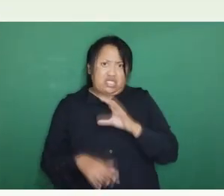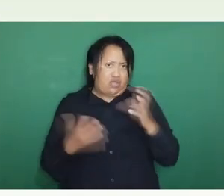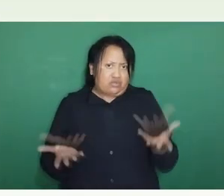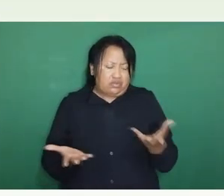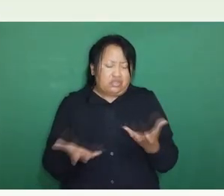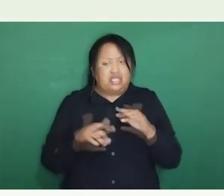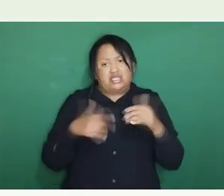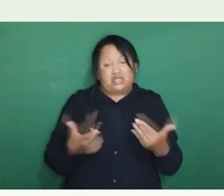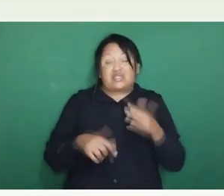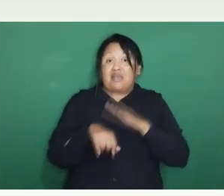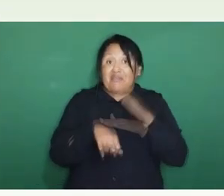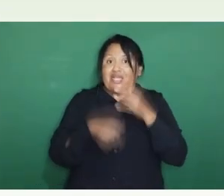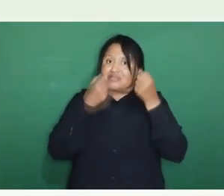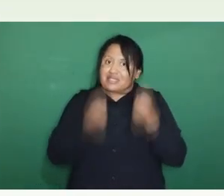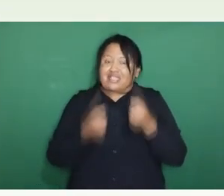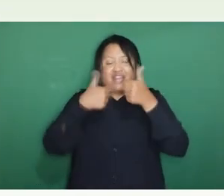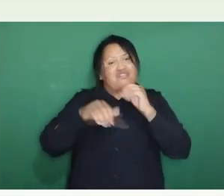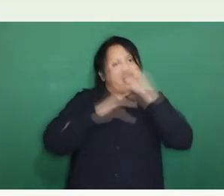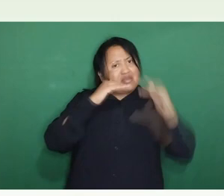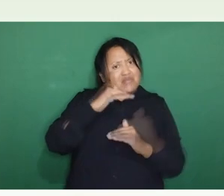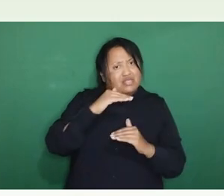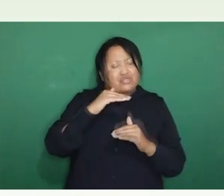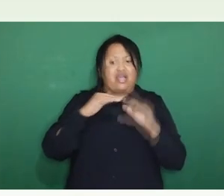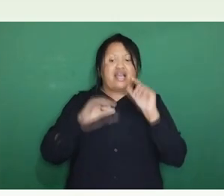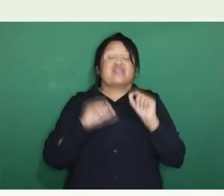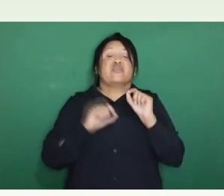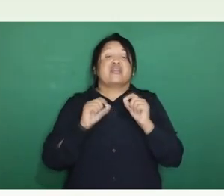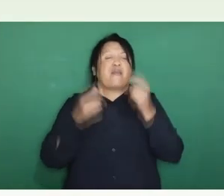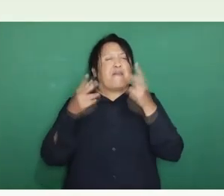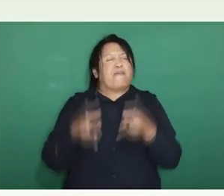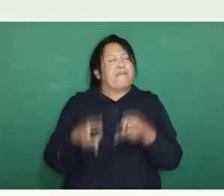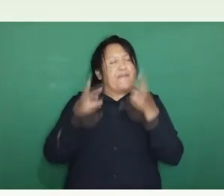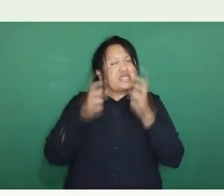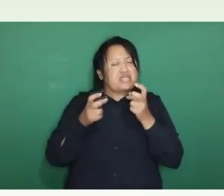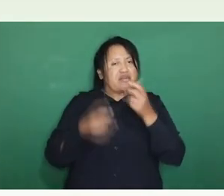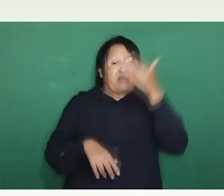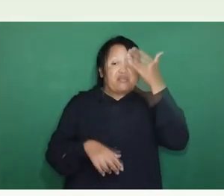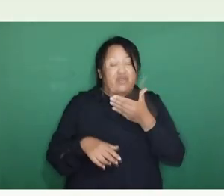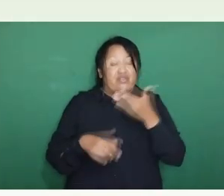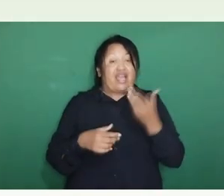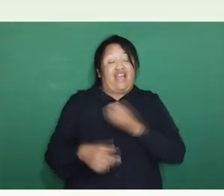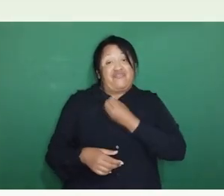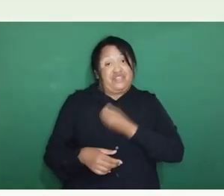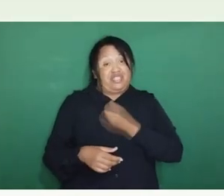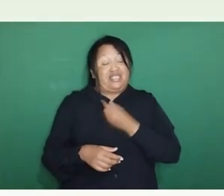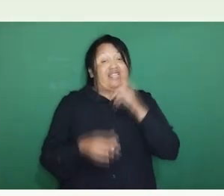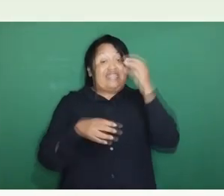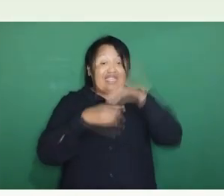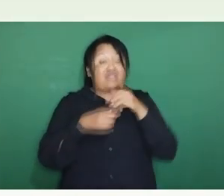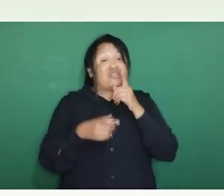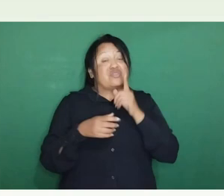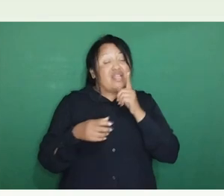Celsius Então se ela é mais densa ela fica embaixo isso confere exatamente a vida nos Lagos Tá certo